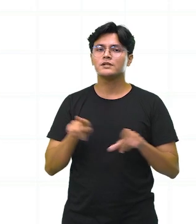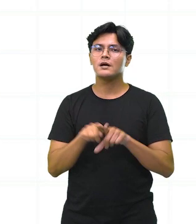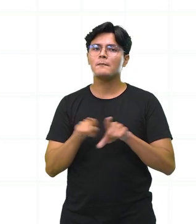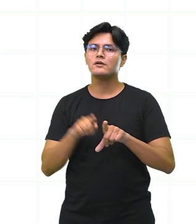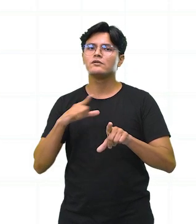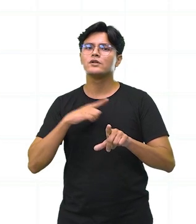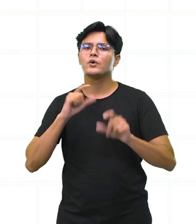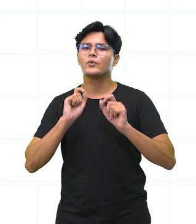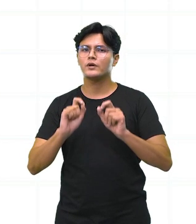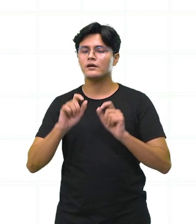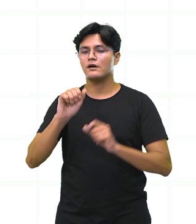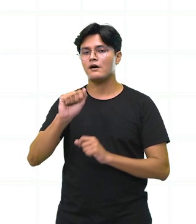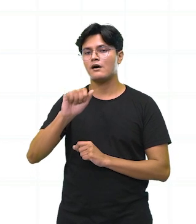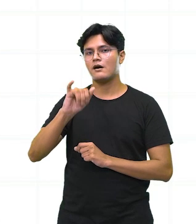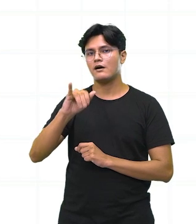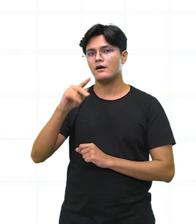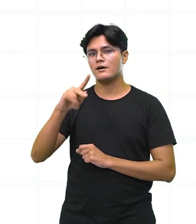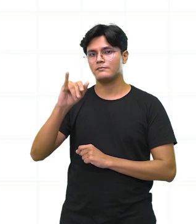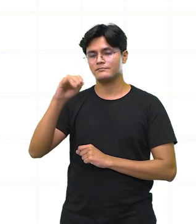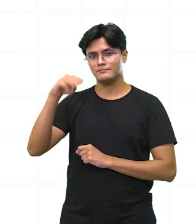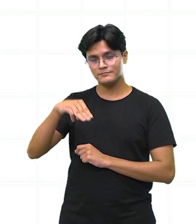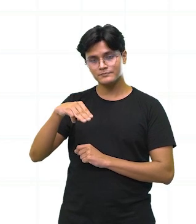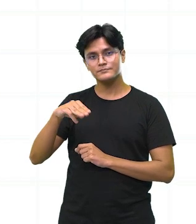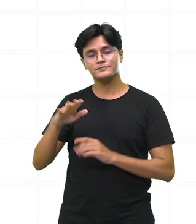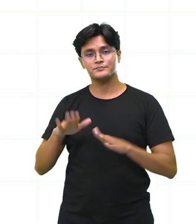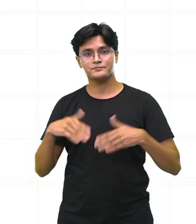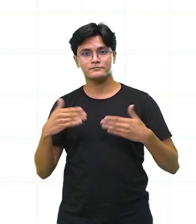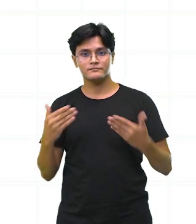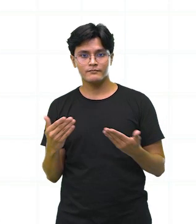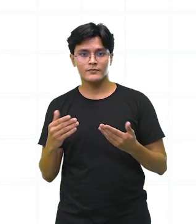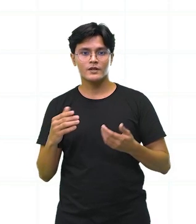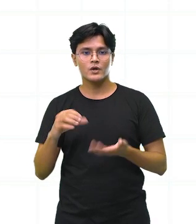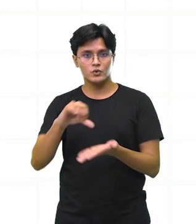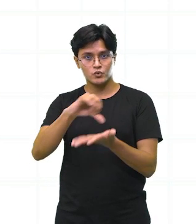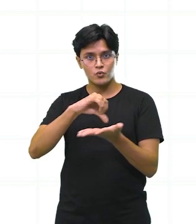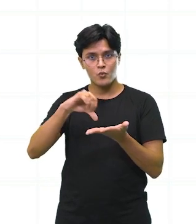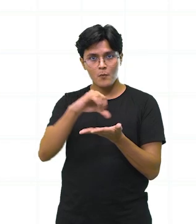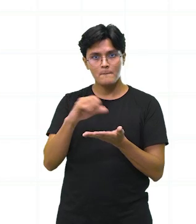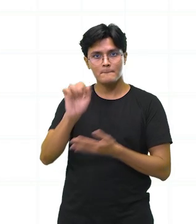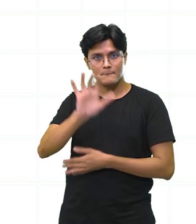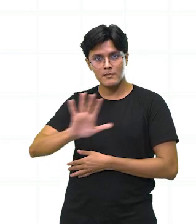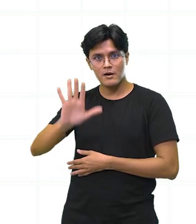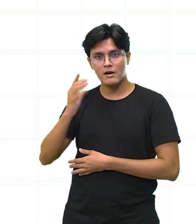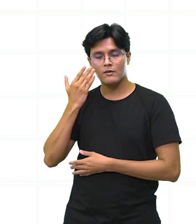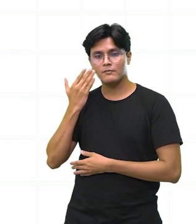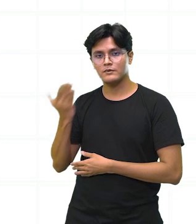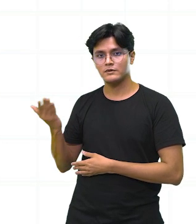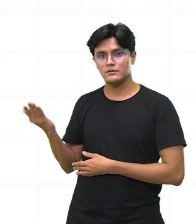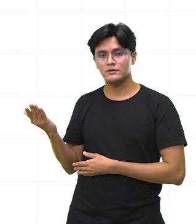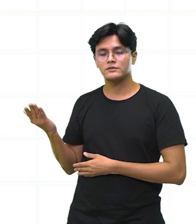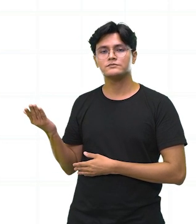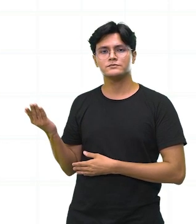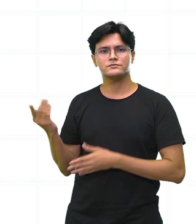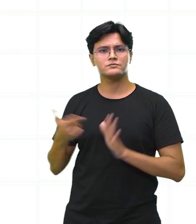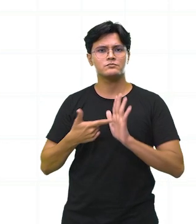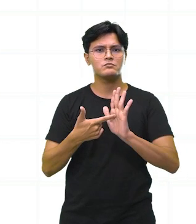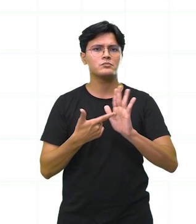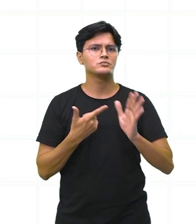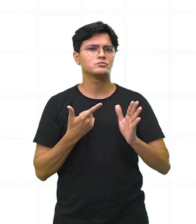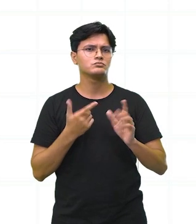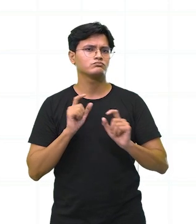aí que tu tá comendo não é macaxeira é aipim Então os mapas aqui os nossos mapas eles trazem aqui